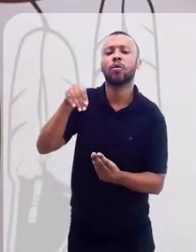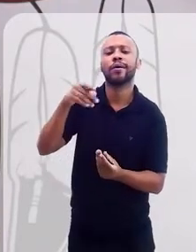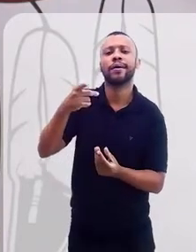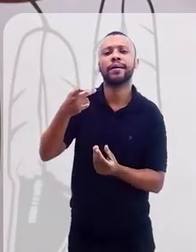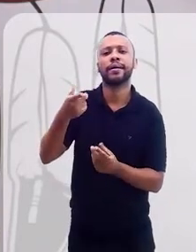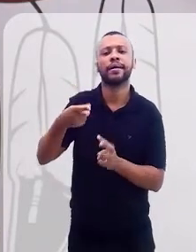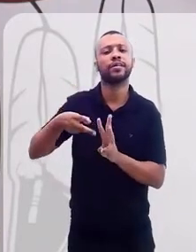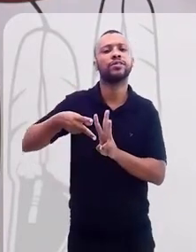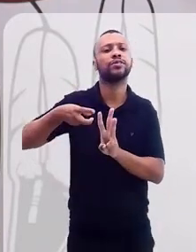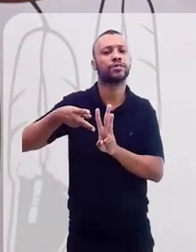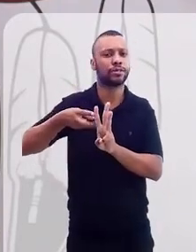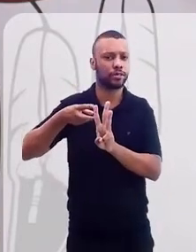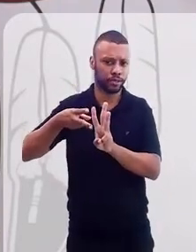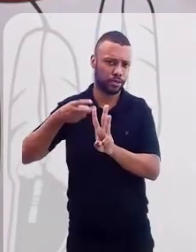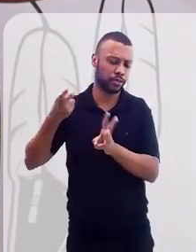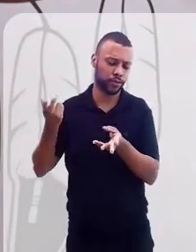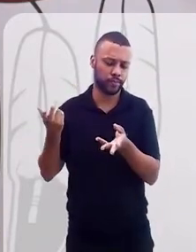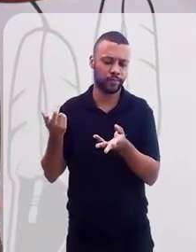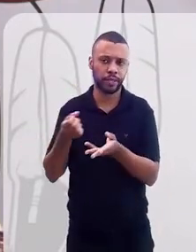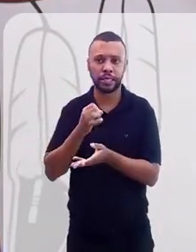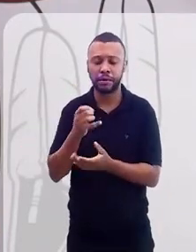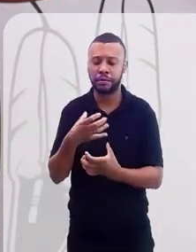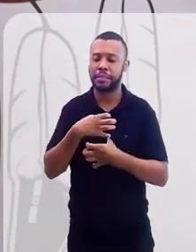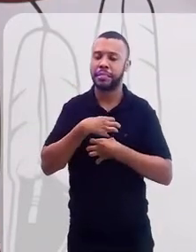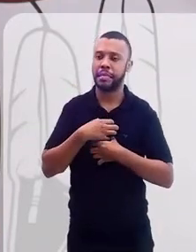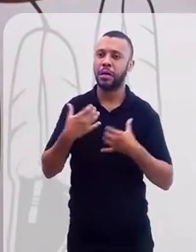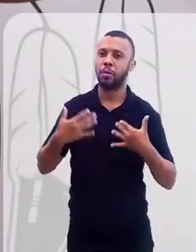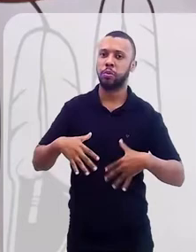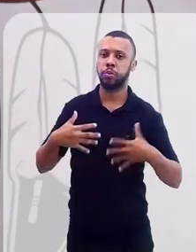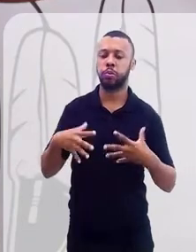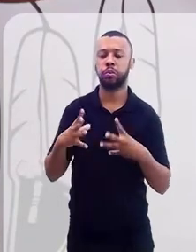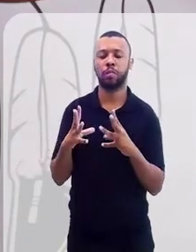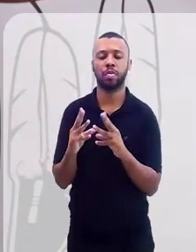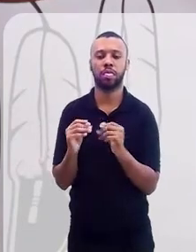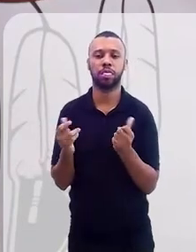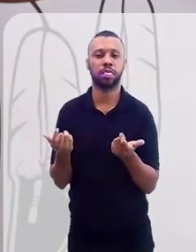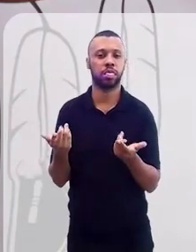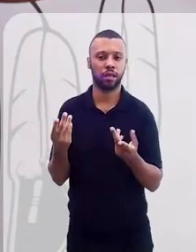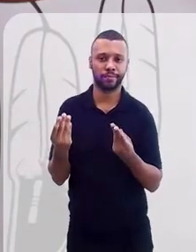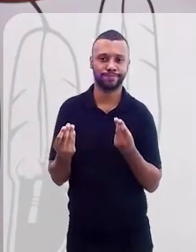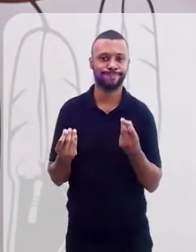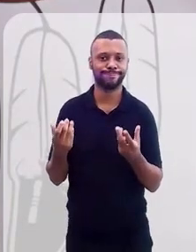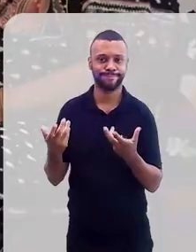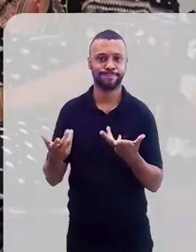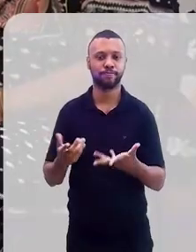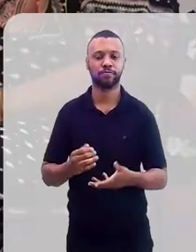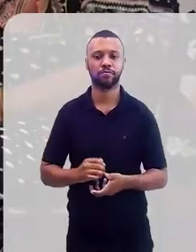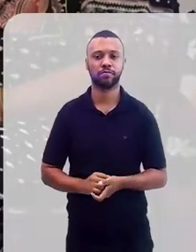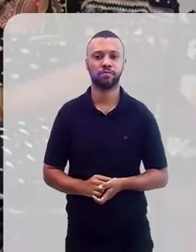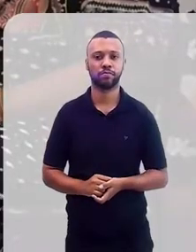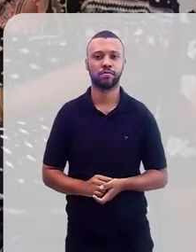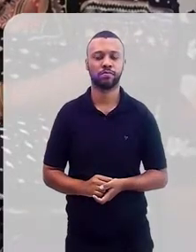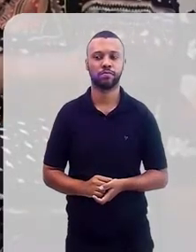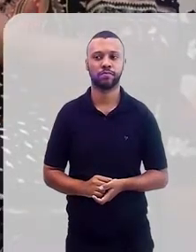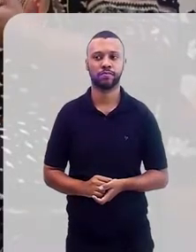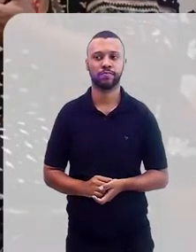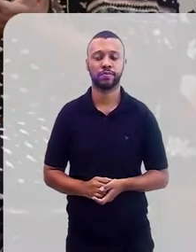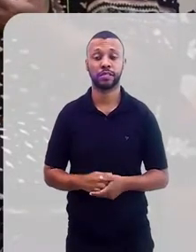não necessariamente mura. Eu tive que procurar, senão eu teria realmente perecido.